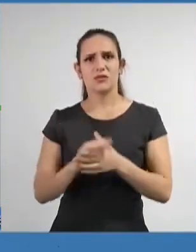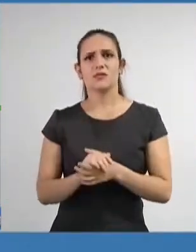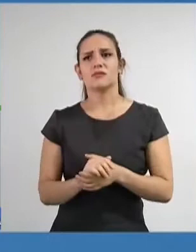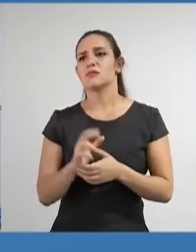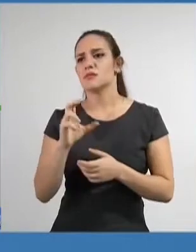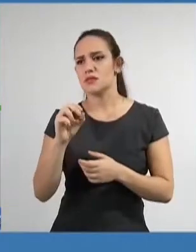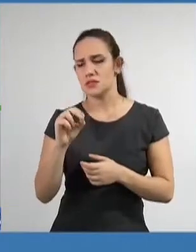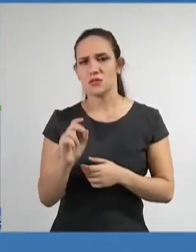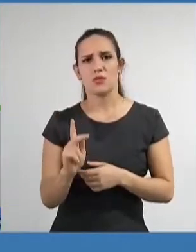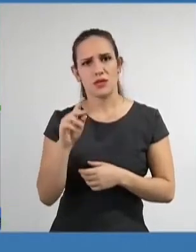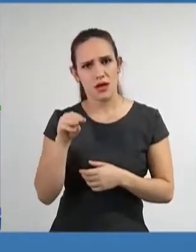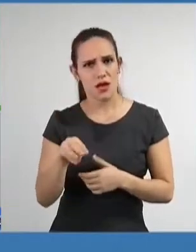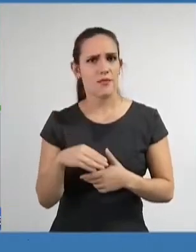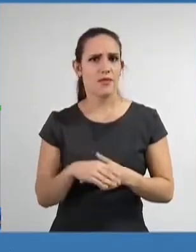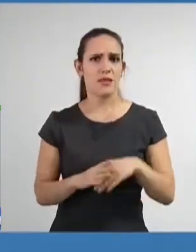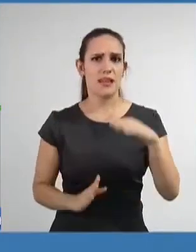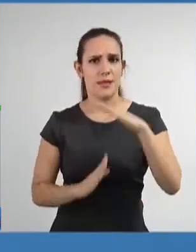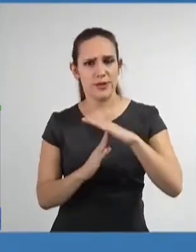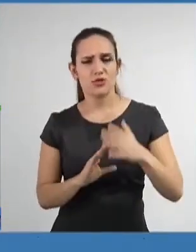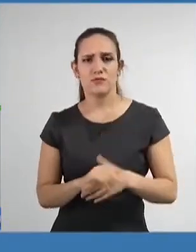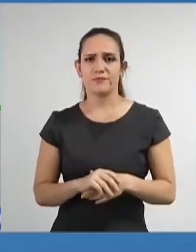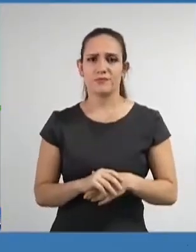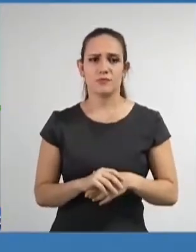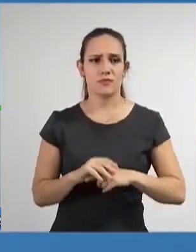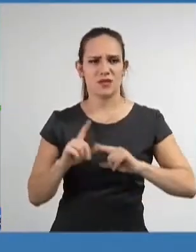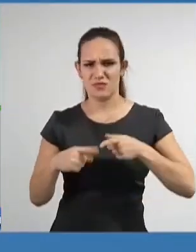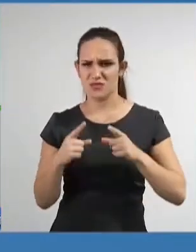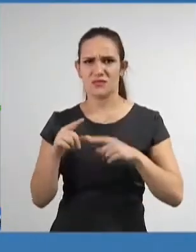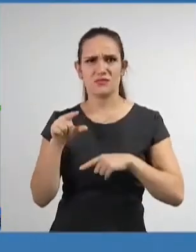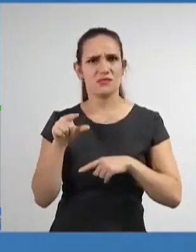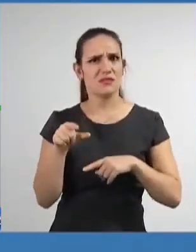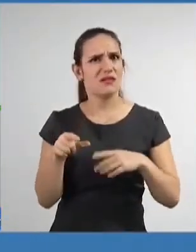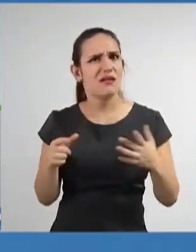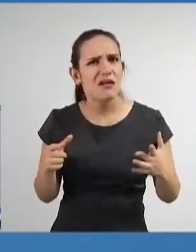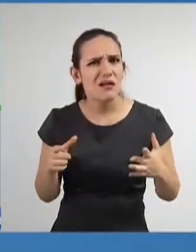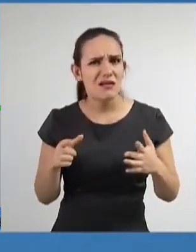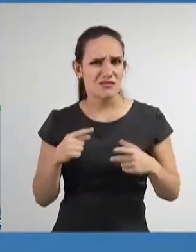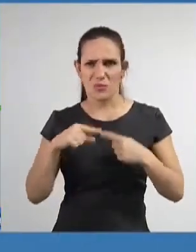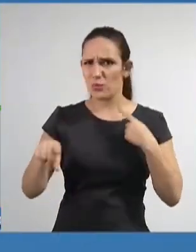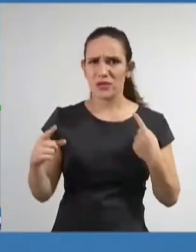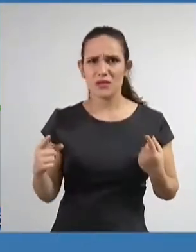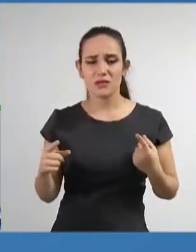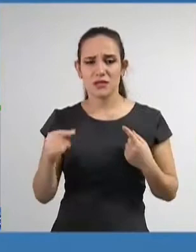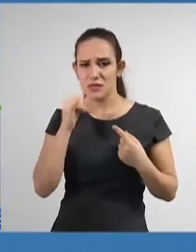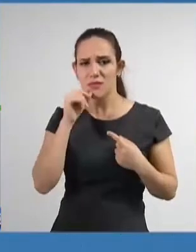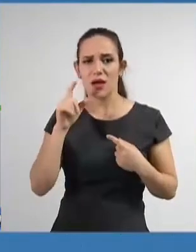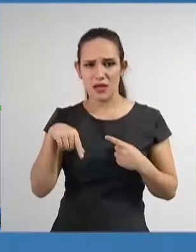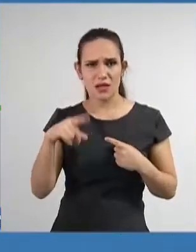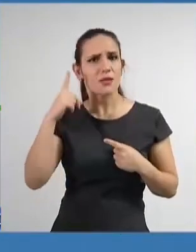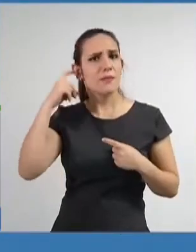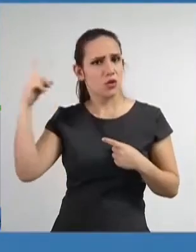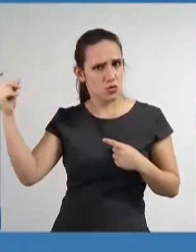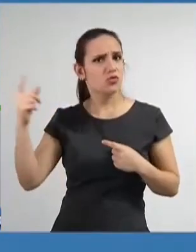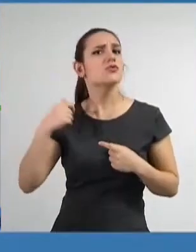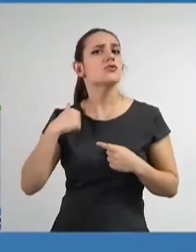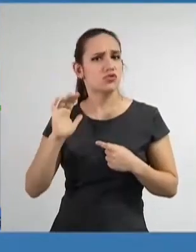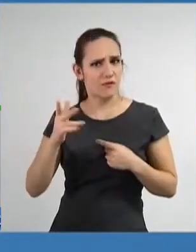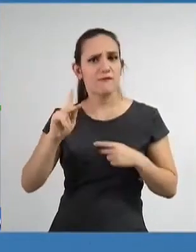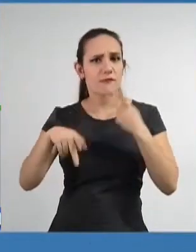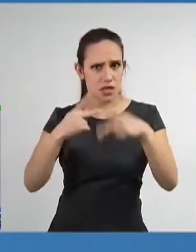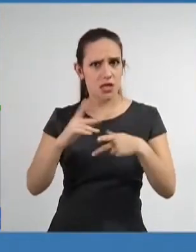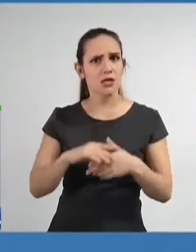hora. É um absurdo um negócio desse. Aqui na Mato Grosso, já usei essa tribuna para falar,